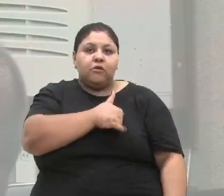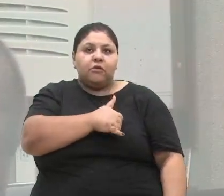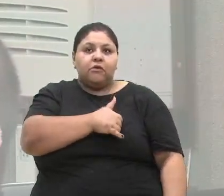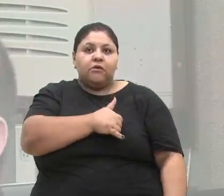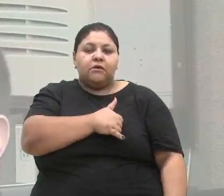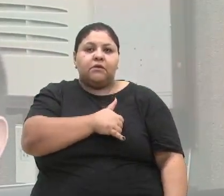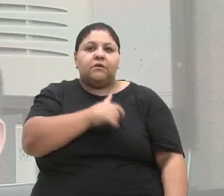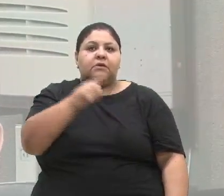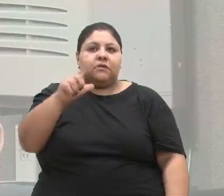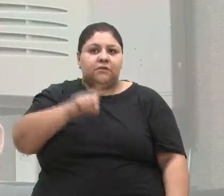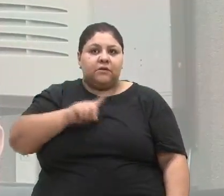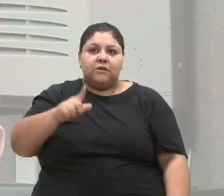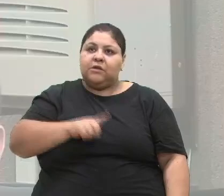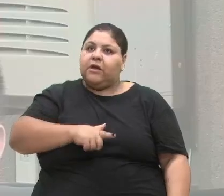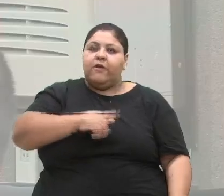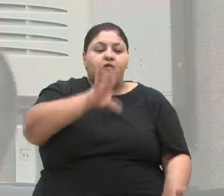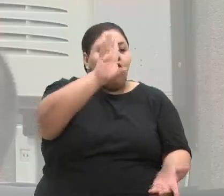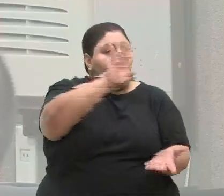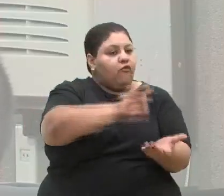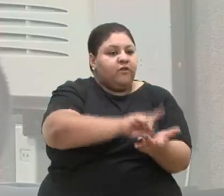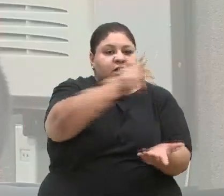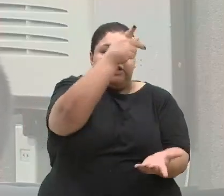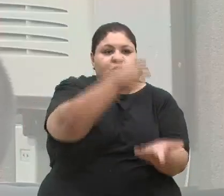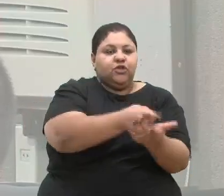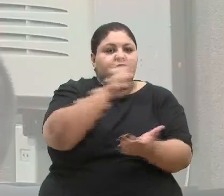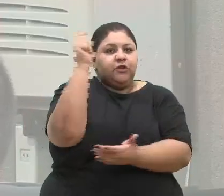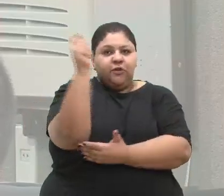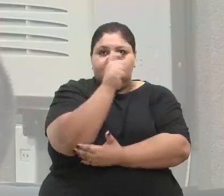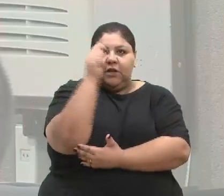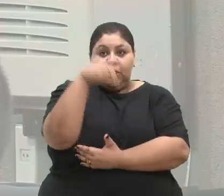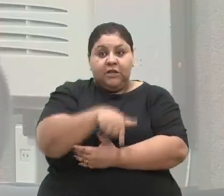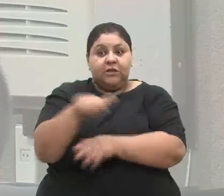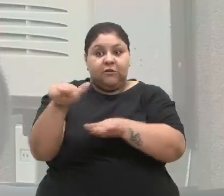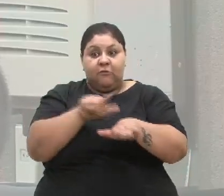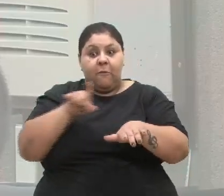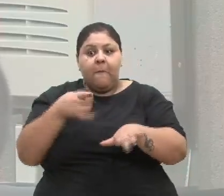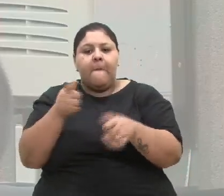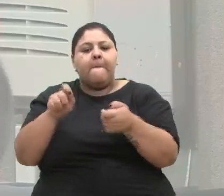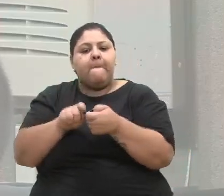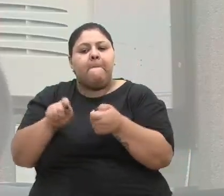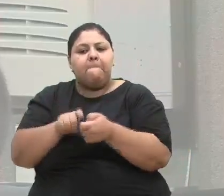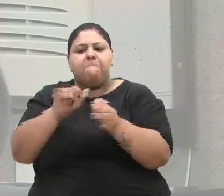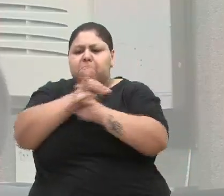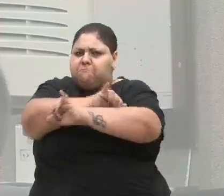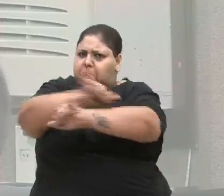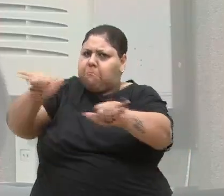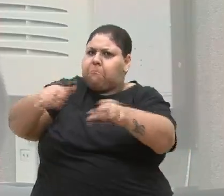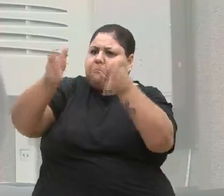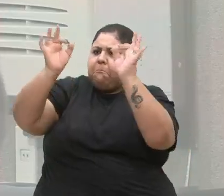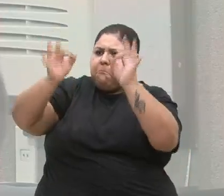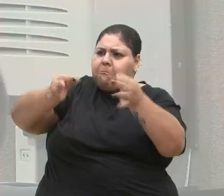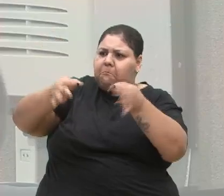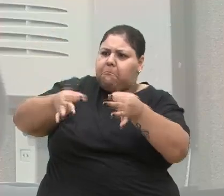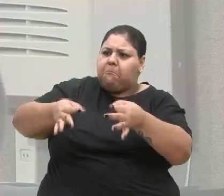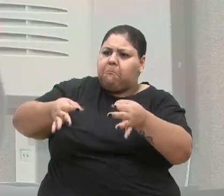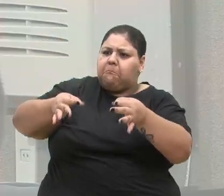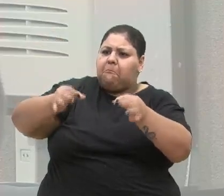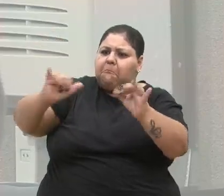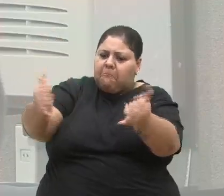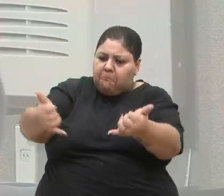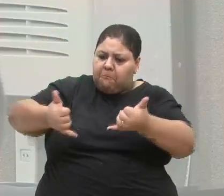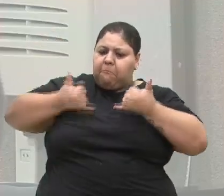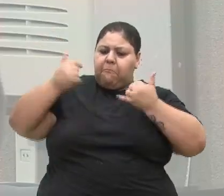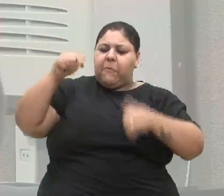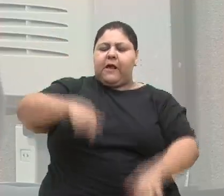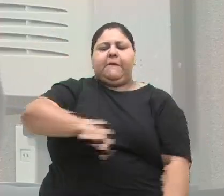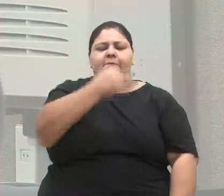não teve o título gaúcho nesse último final de semana, mas fez uma campanha aguerrida e trouxe muito orgulho para a torcida de Caxias